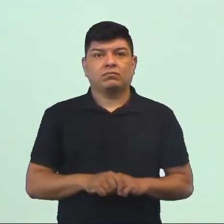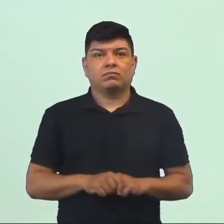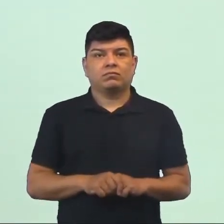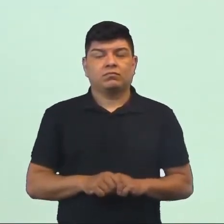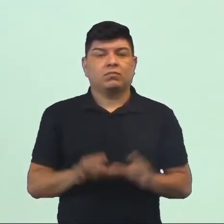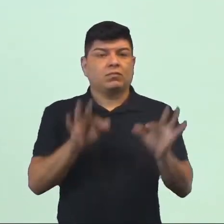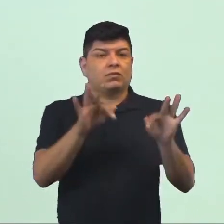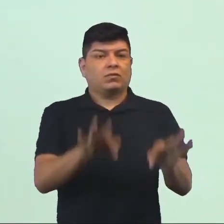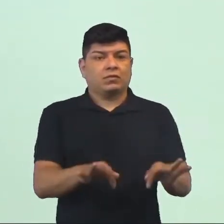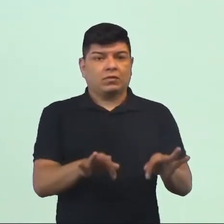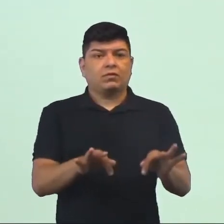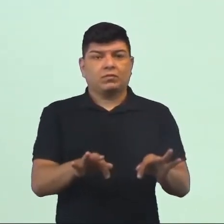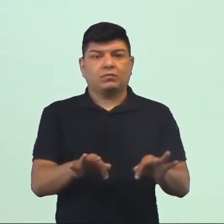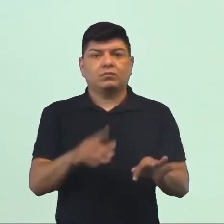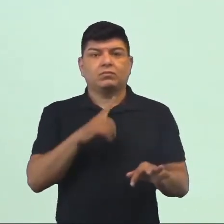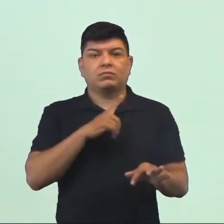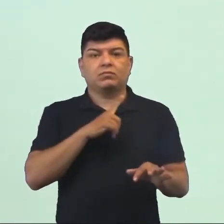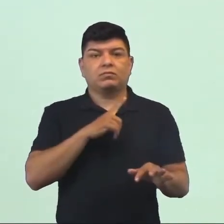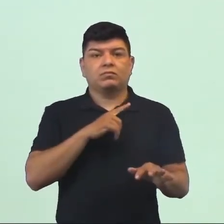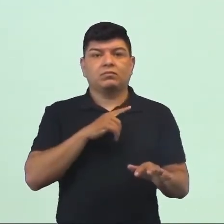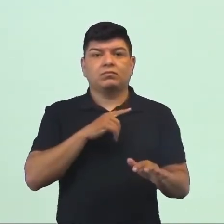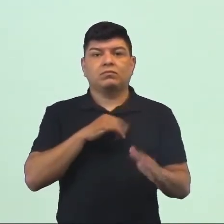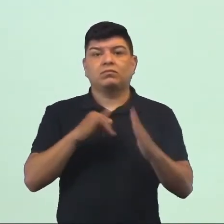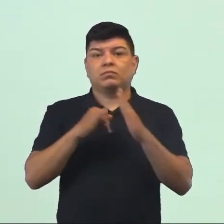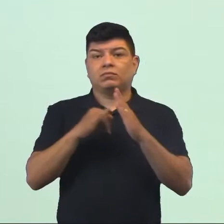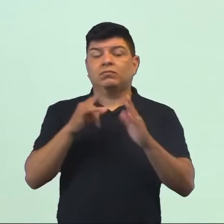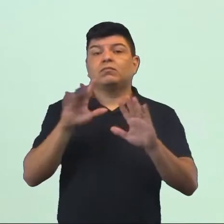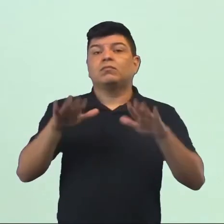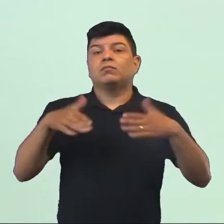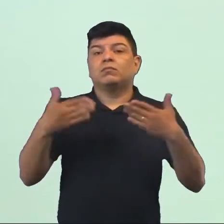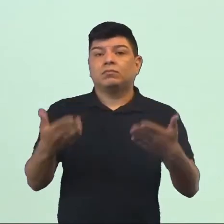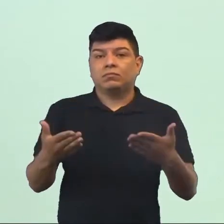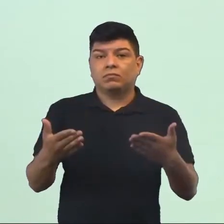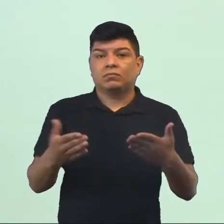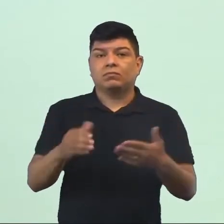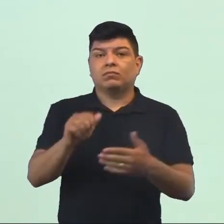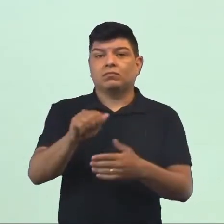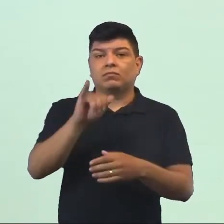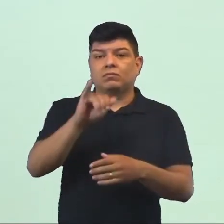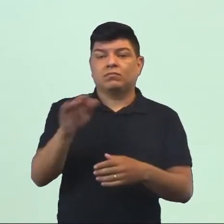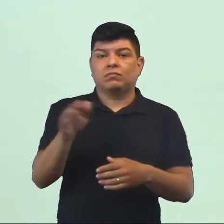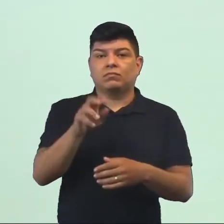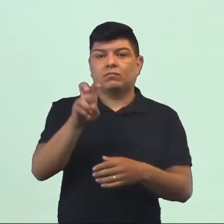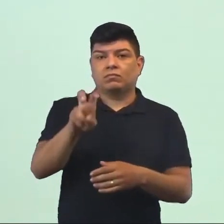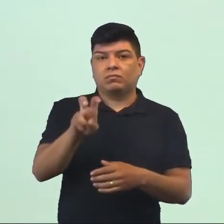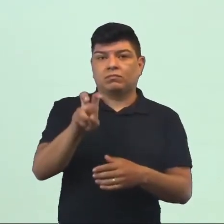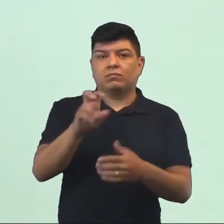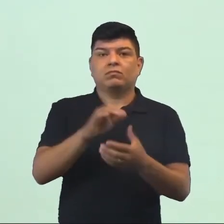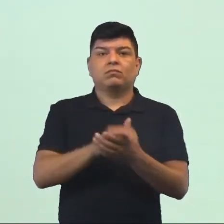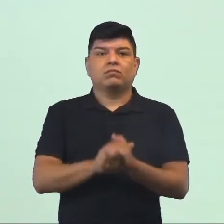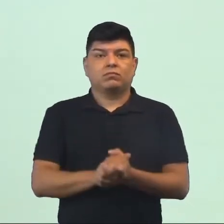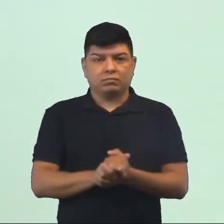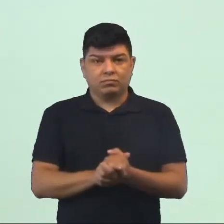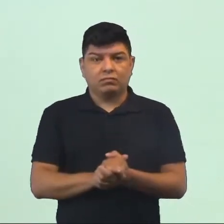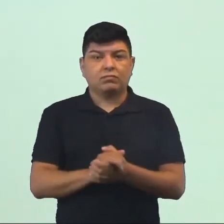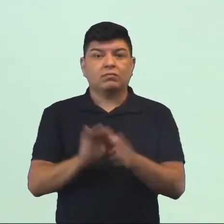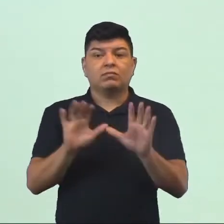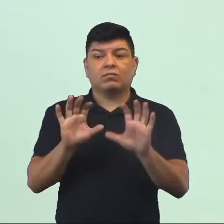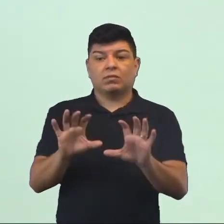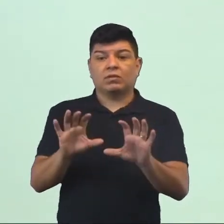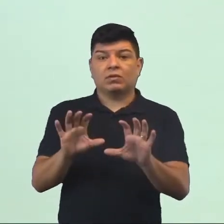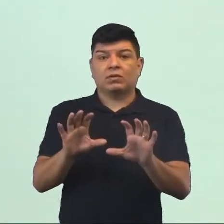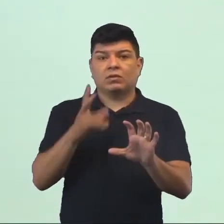O último ato institucional da ditadura foi o AI-5. E esse é o ato institucional